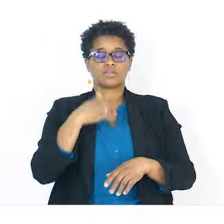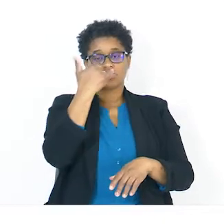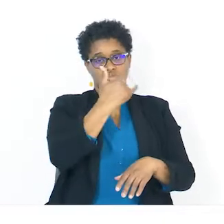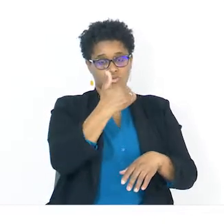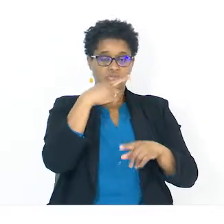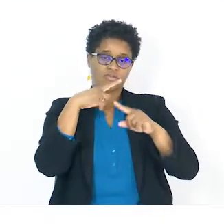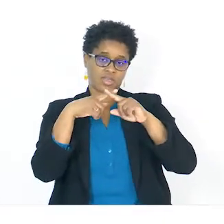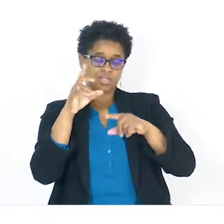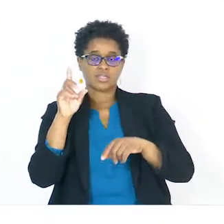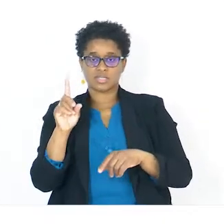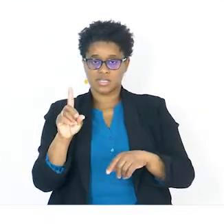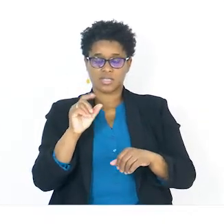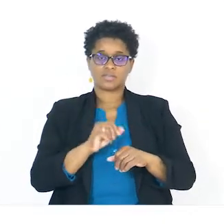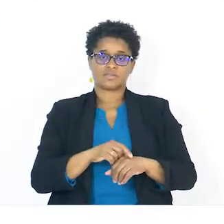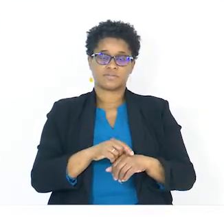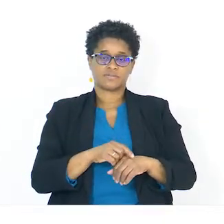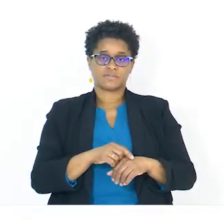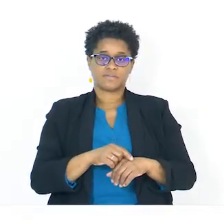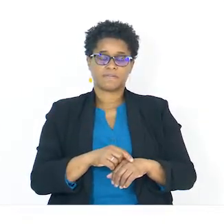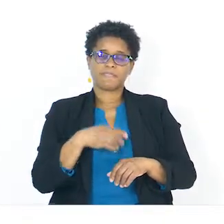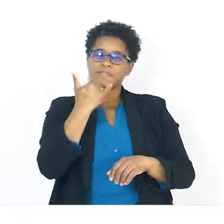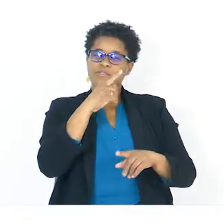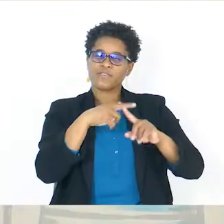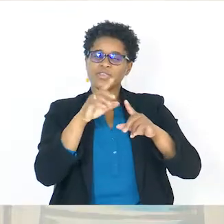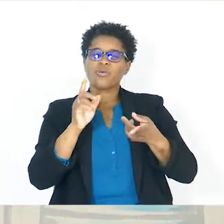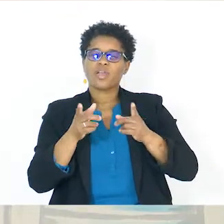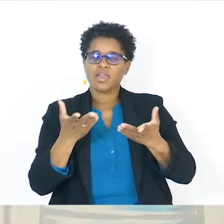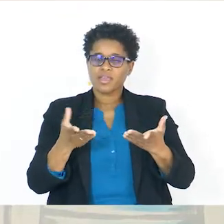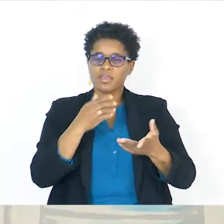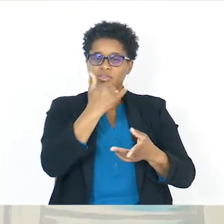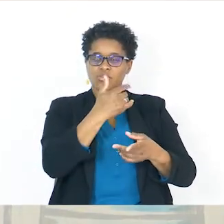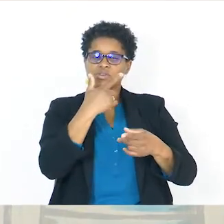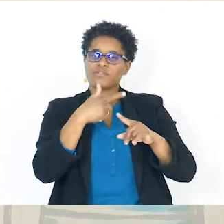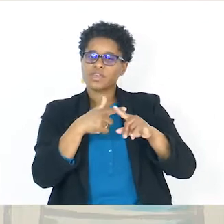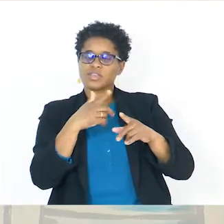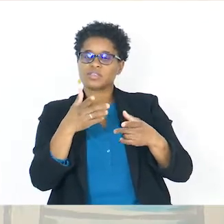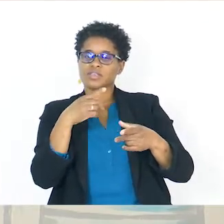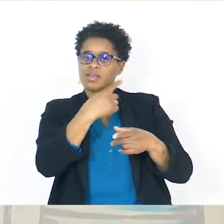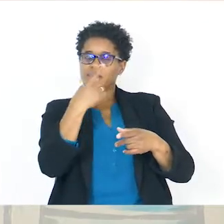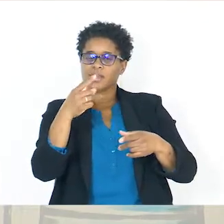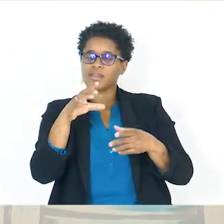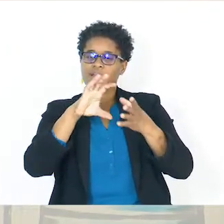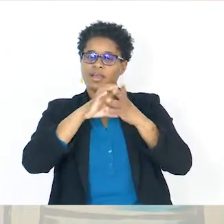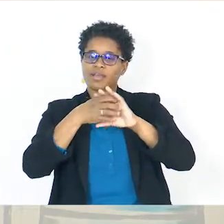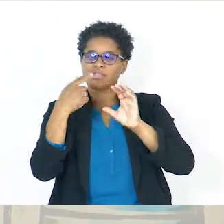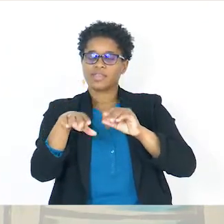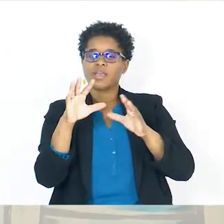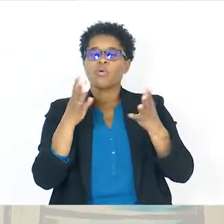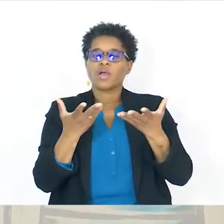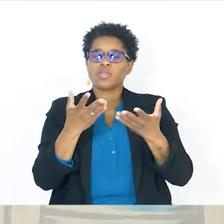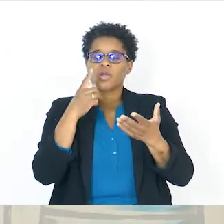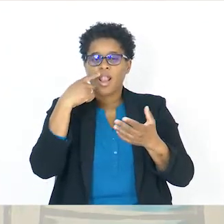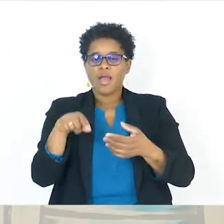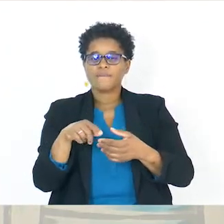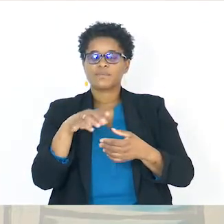vezes. 2 vezes. 2 vezes o quê? 2 vezes. Cada caixa tem quantos lápis?